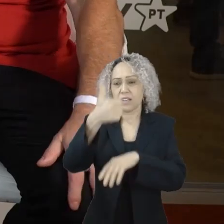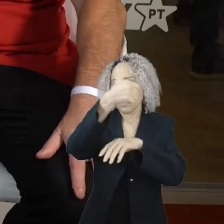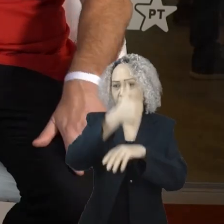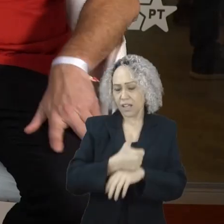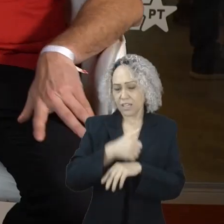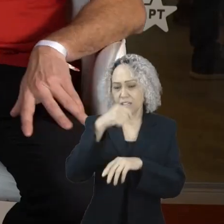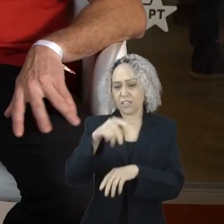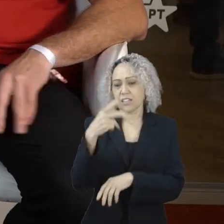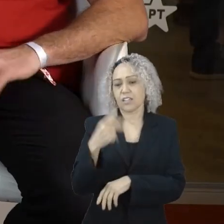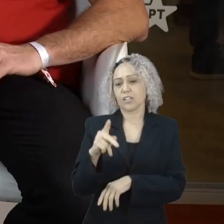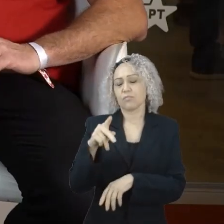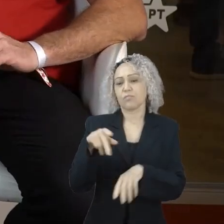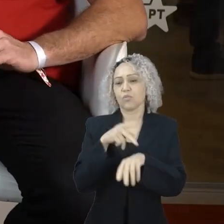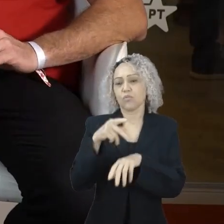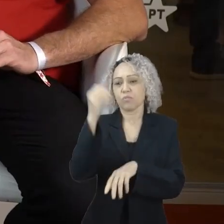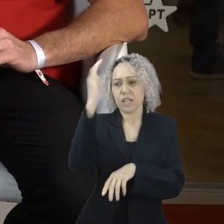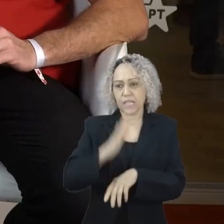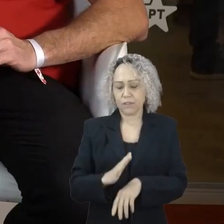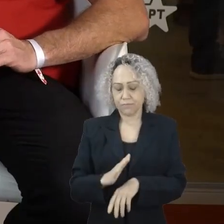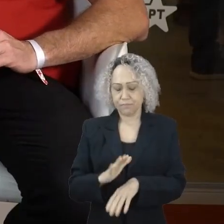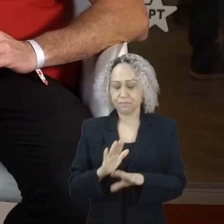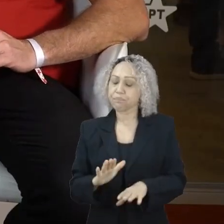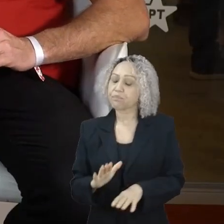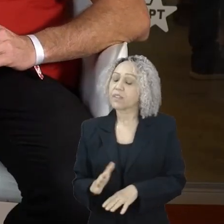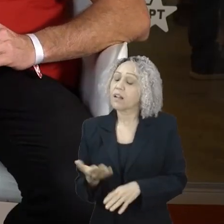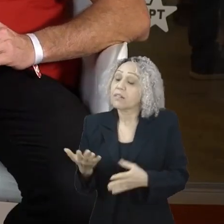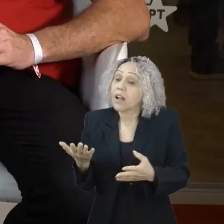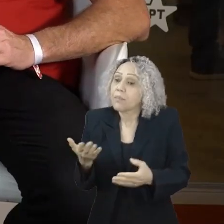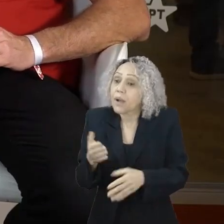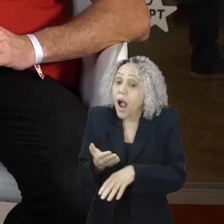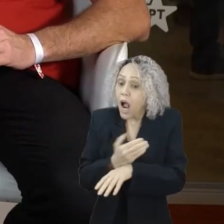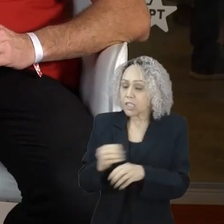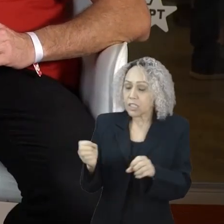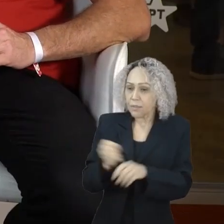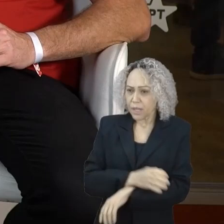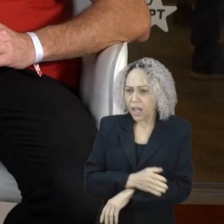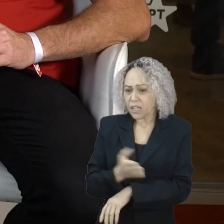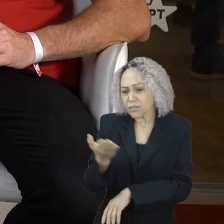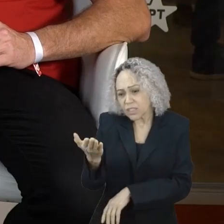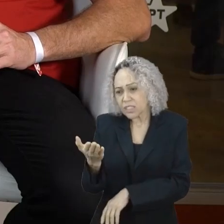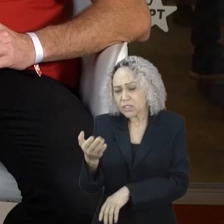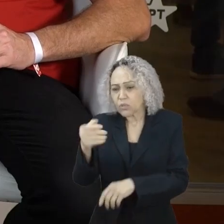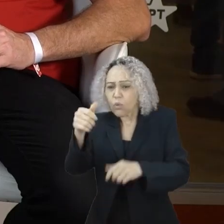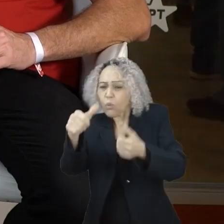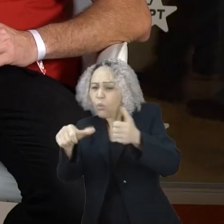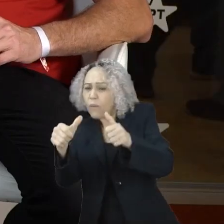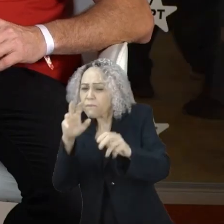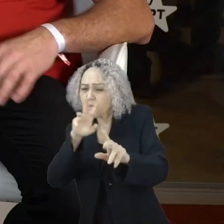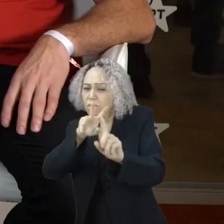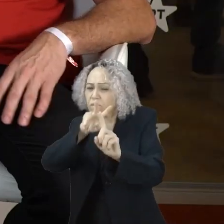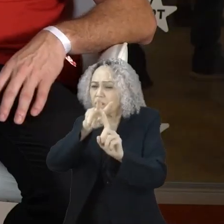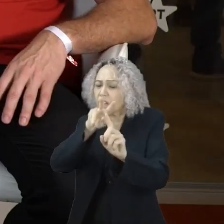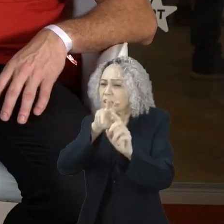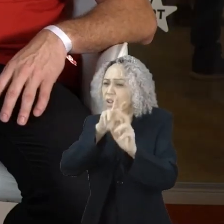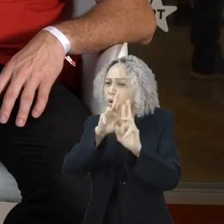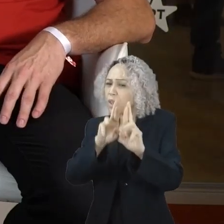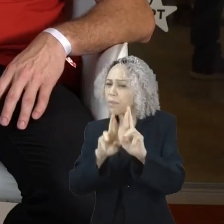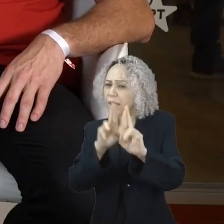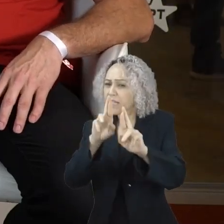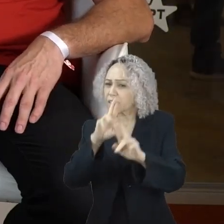gente encerrar, eu queria a sua análise de expectativa mesmo para as eleições municipais no Paraná em